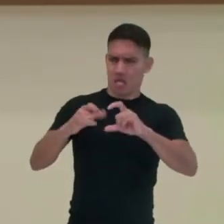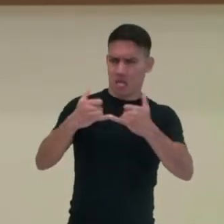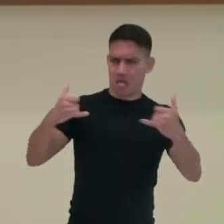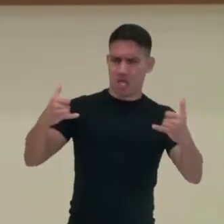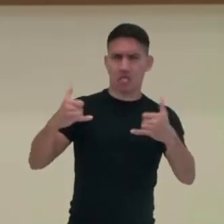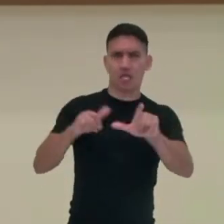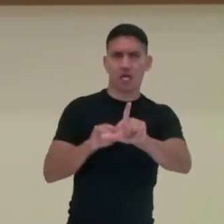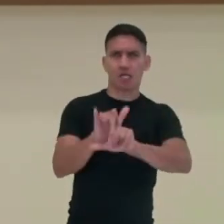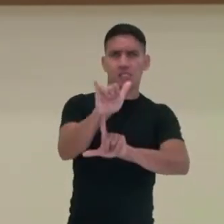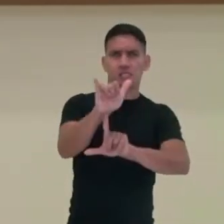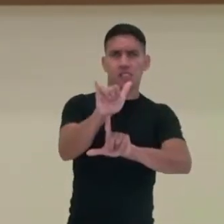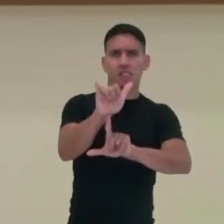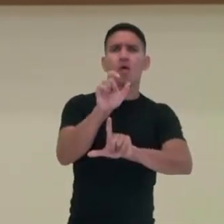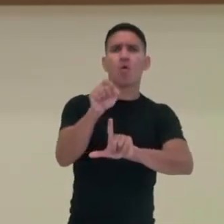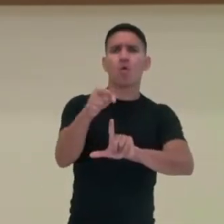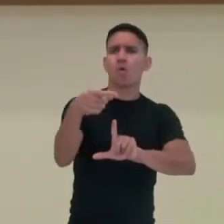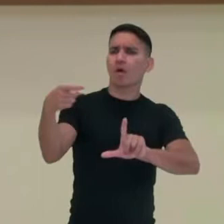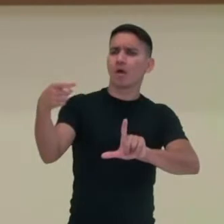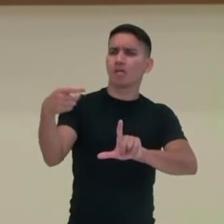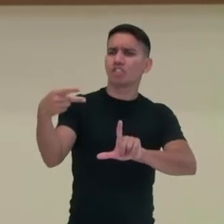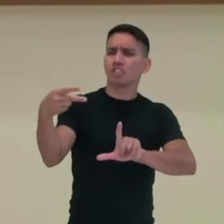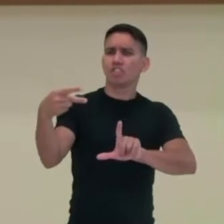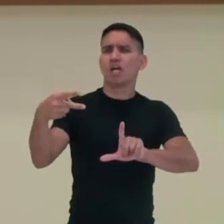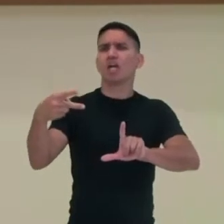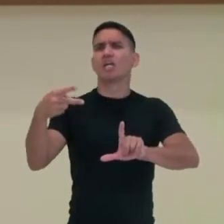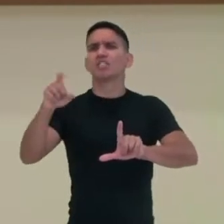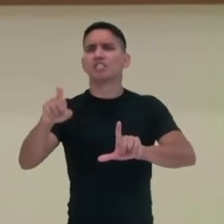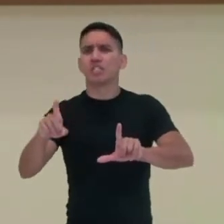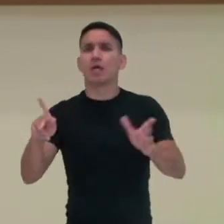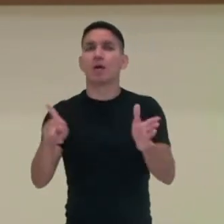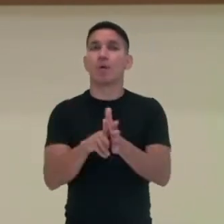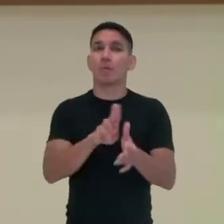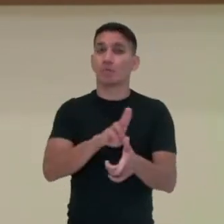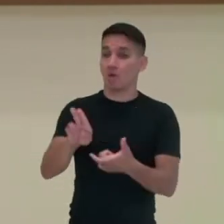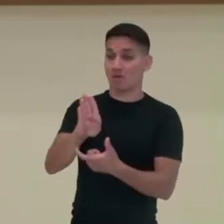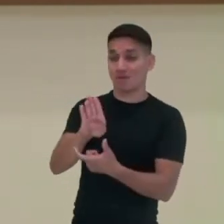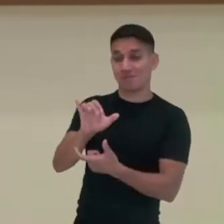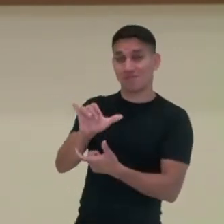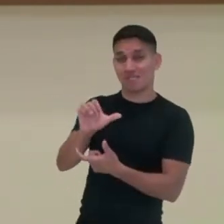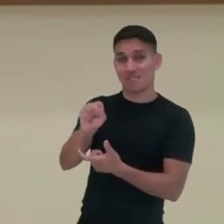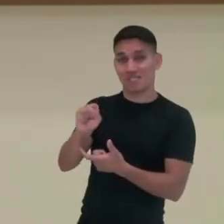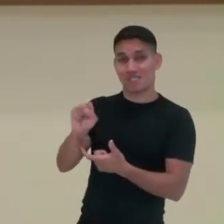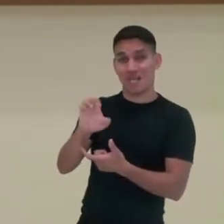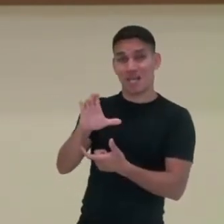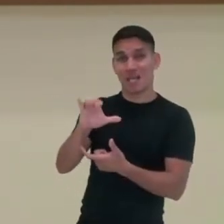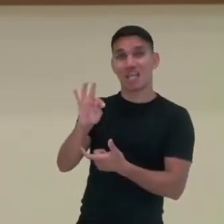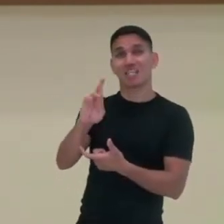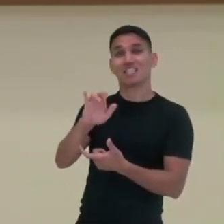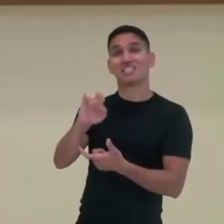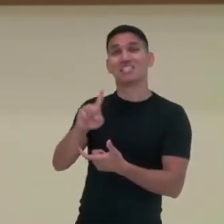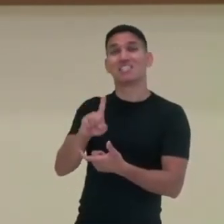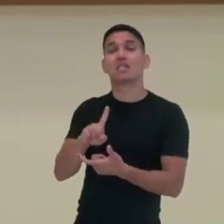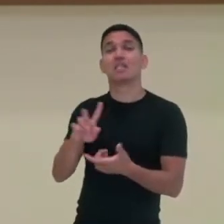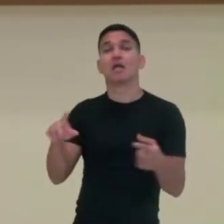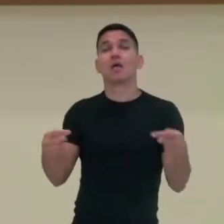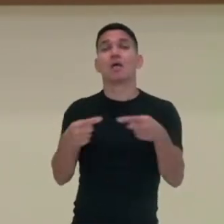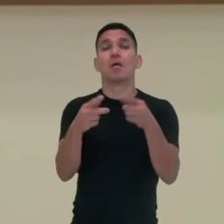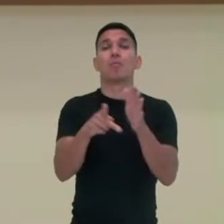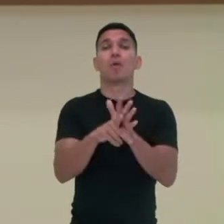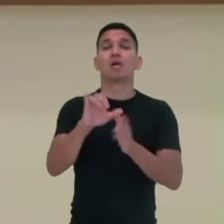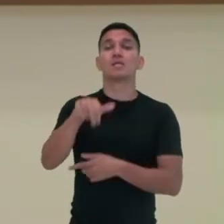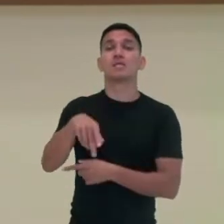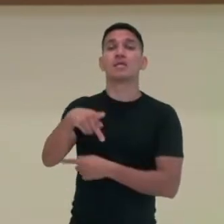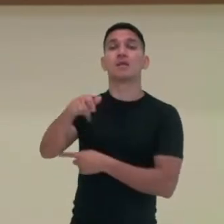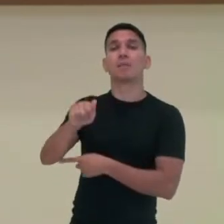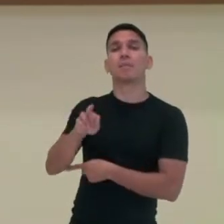reta chamada de bissetriz dos quadrantes ímpares, ou seja, do quadrante 1 e do quadrante